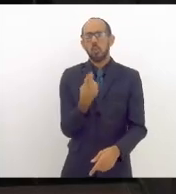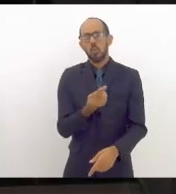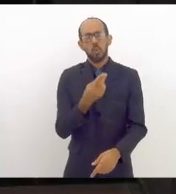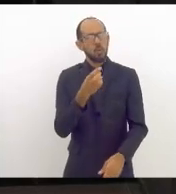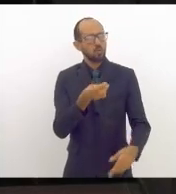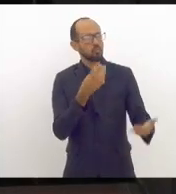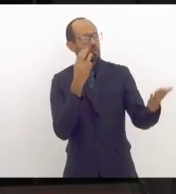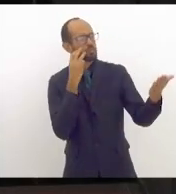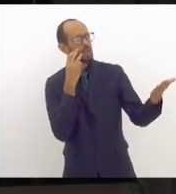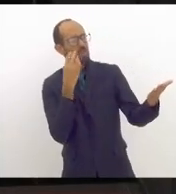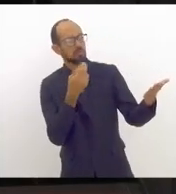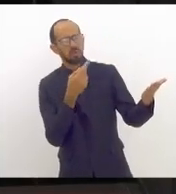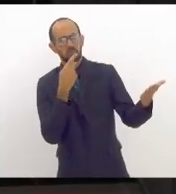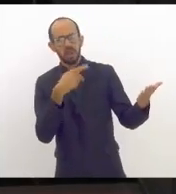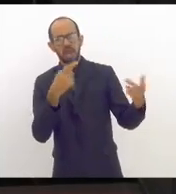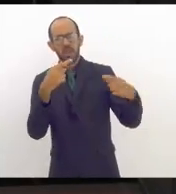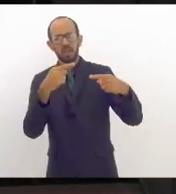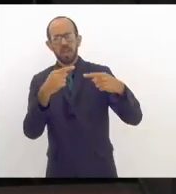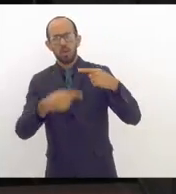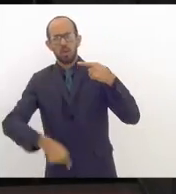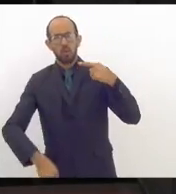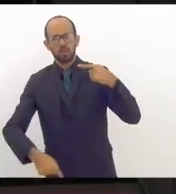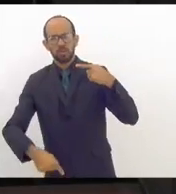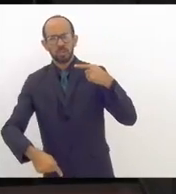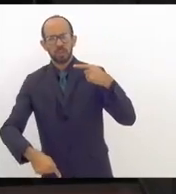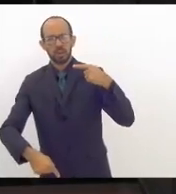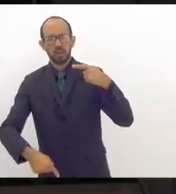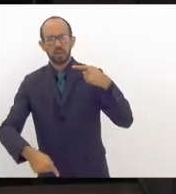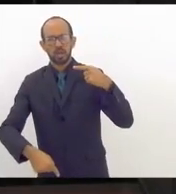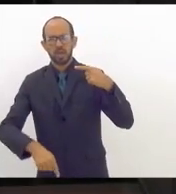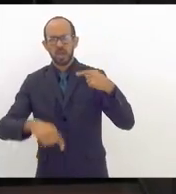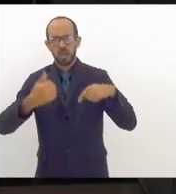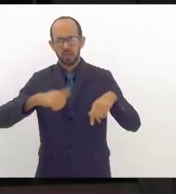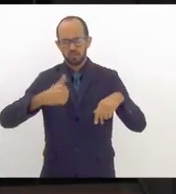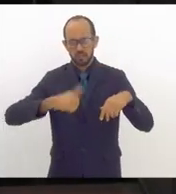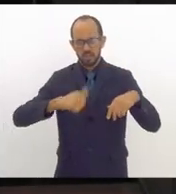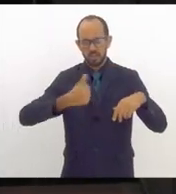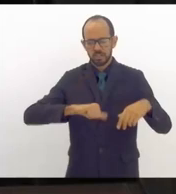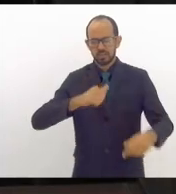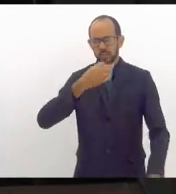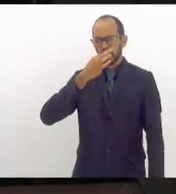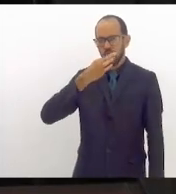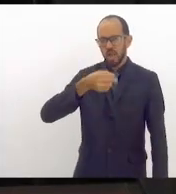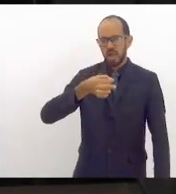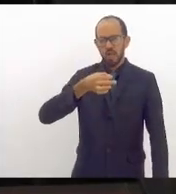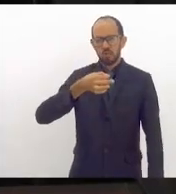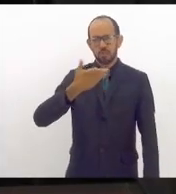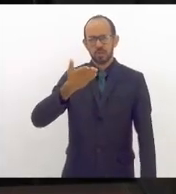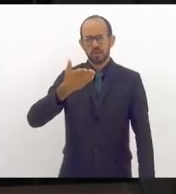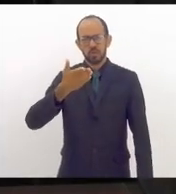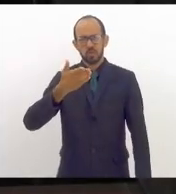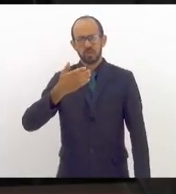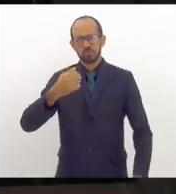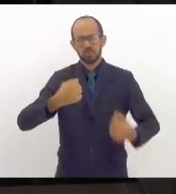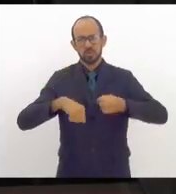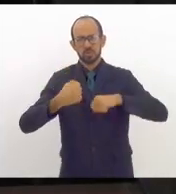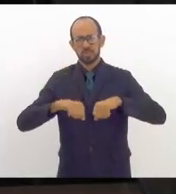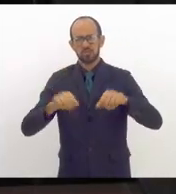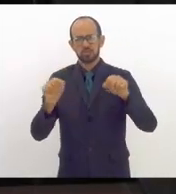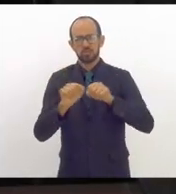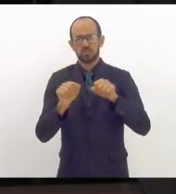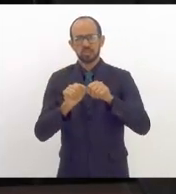Carneiro para dizer que era contra a análise crítica que deveria ser feita